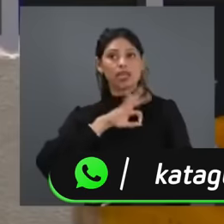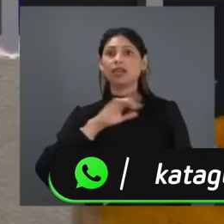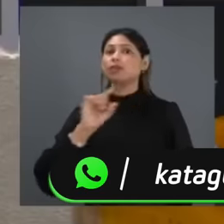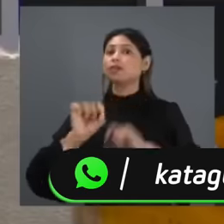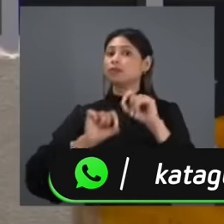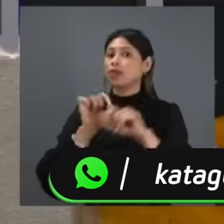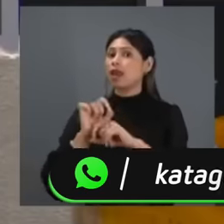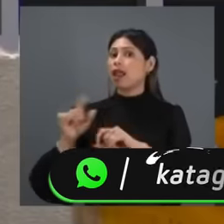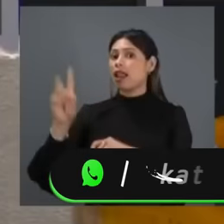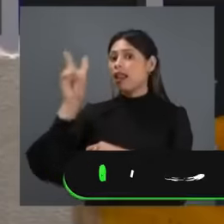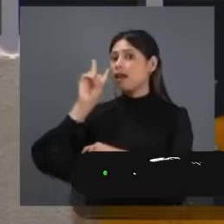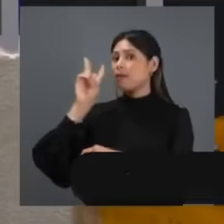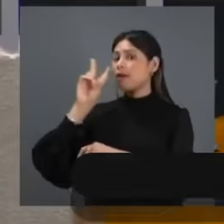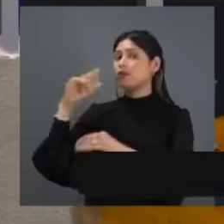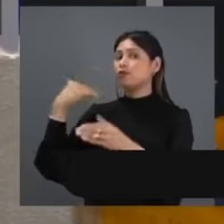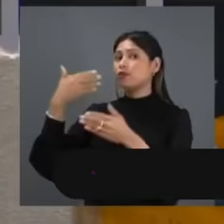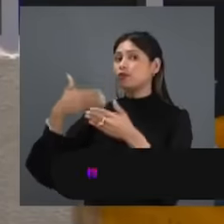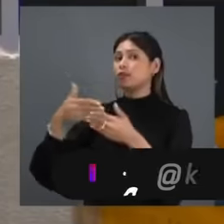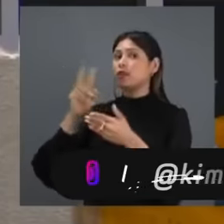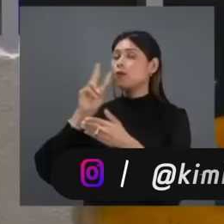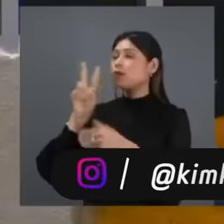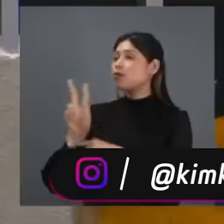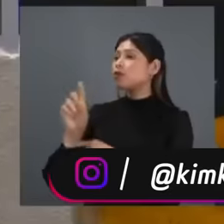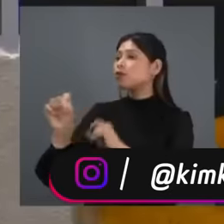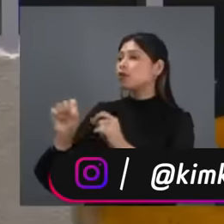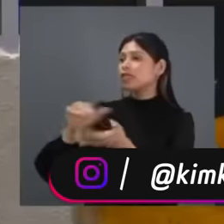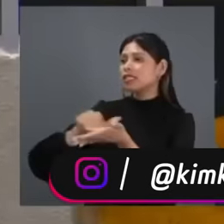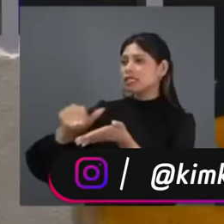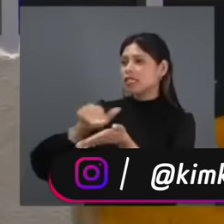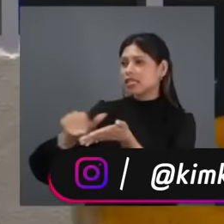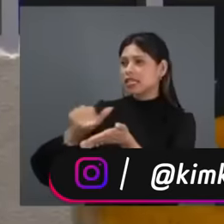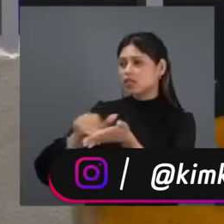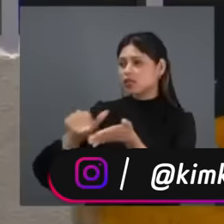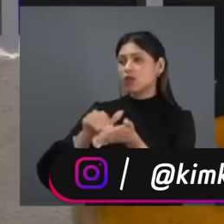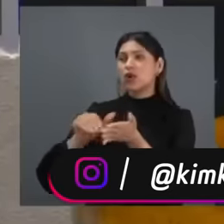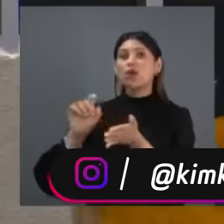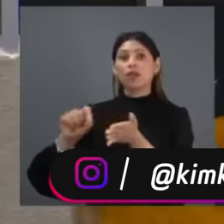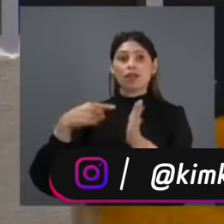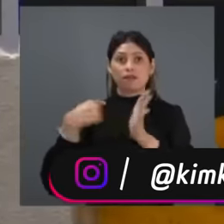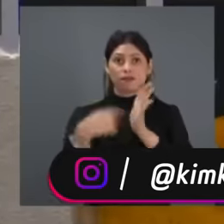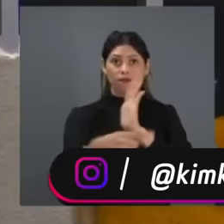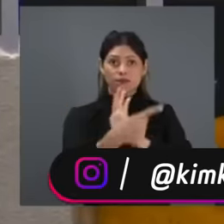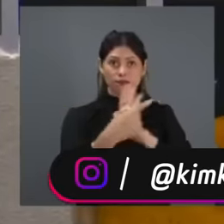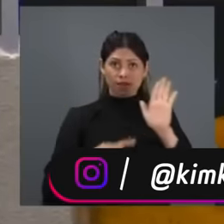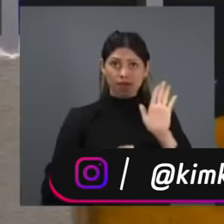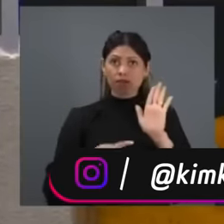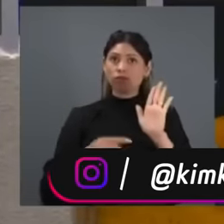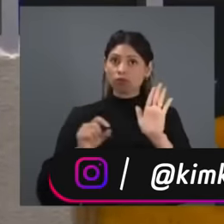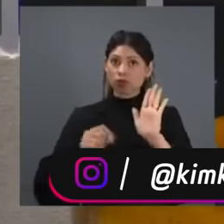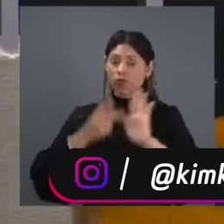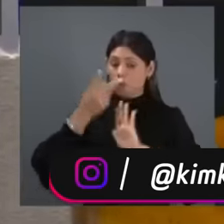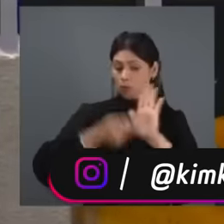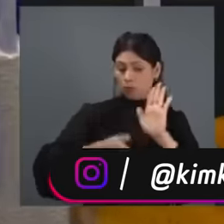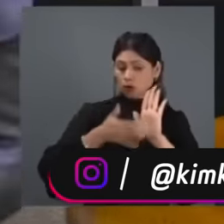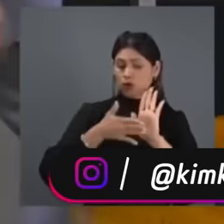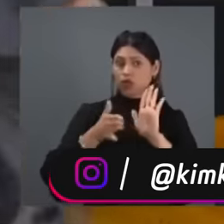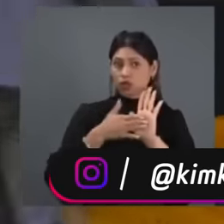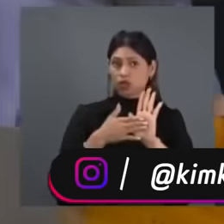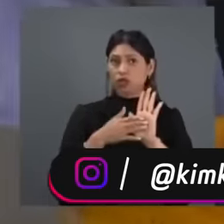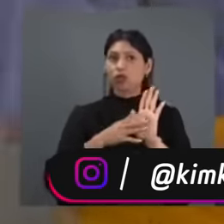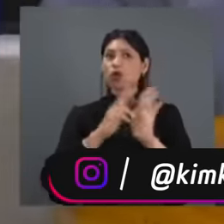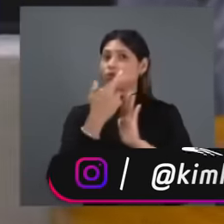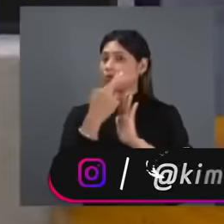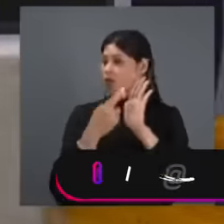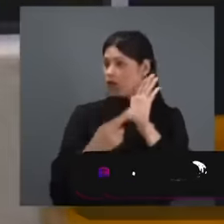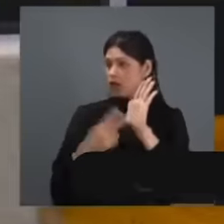categoria. Vejo aqui o meu amigo deputado secretário Derrite, veta o nosso projeto relatório de Vossa